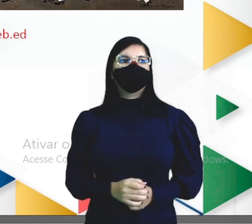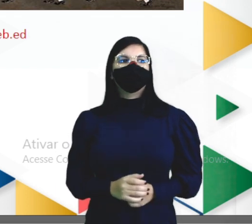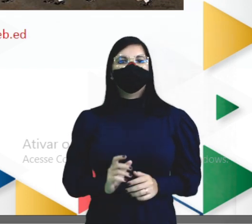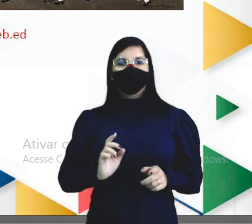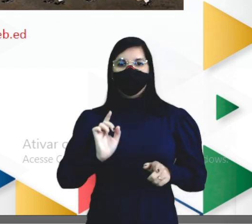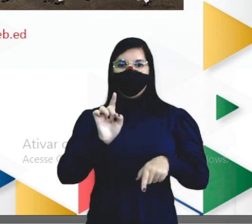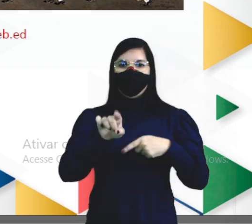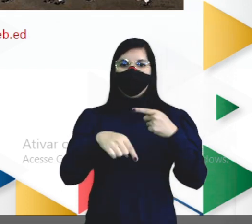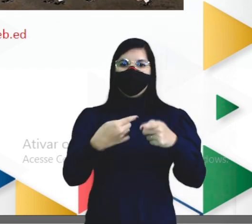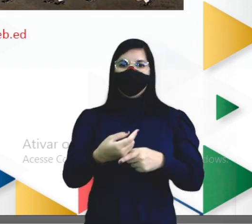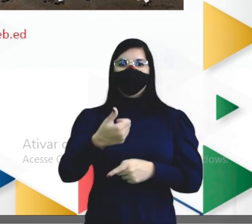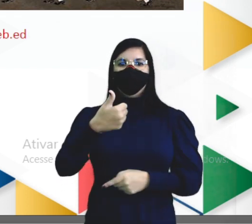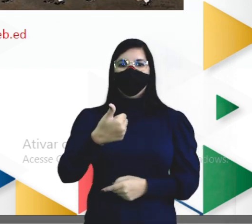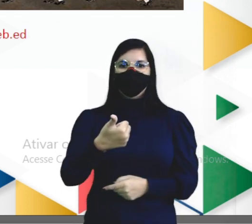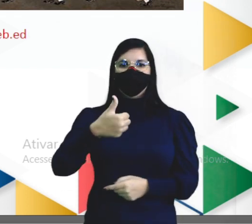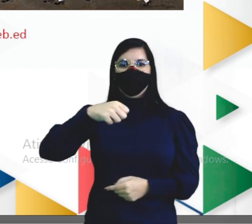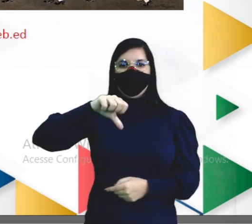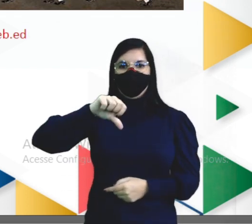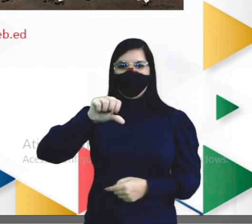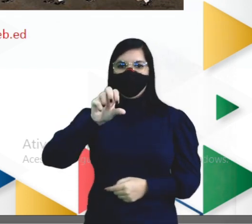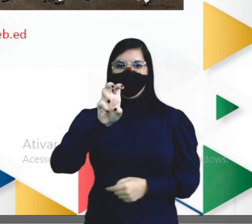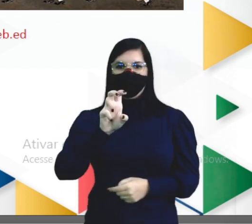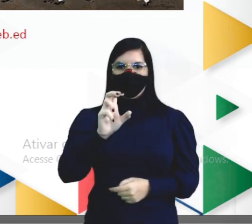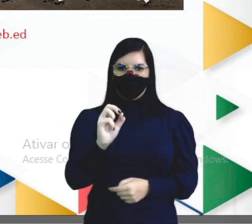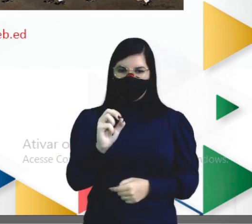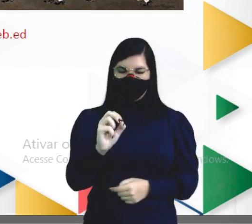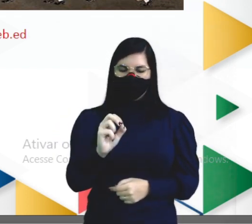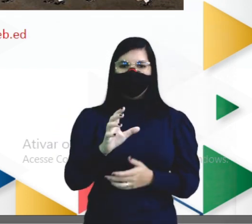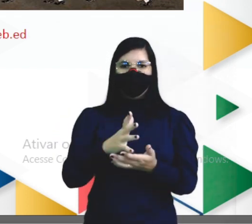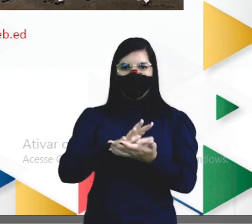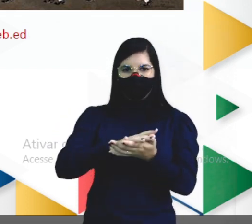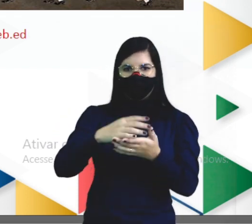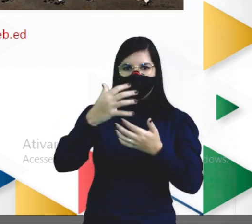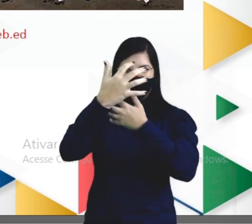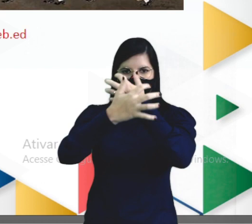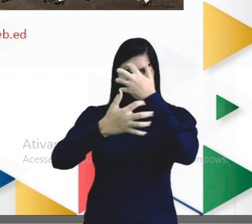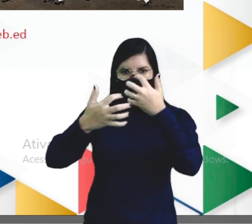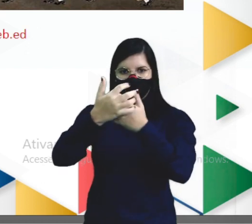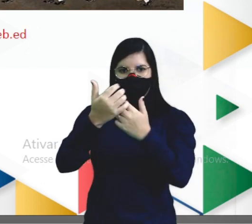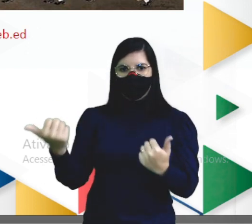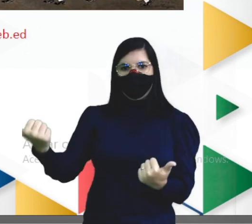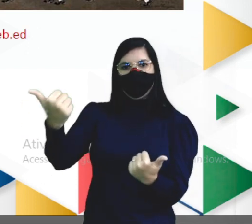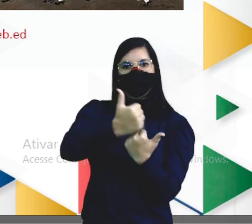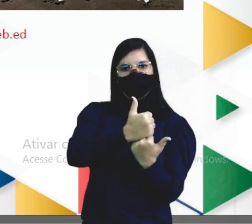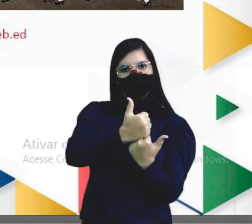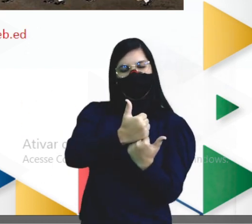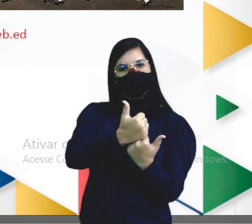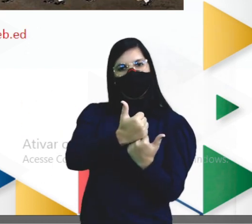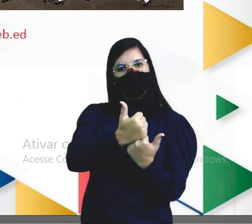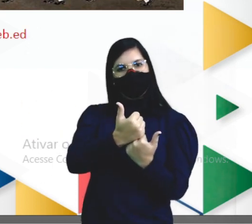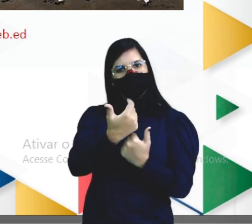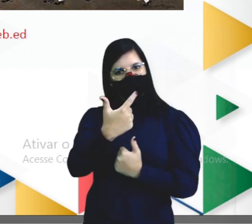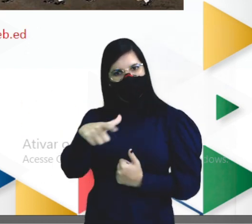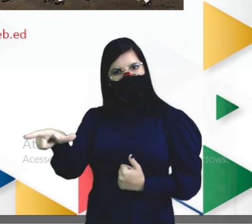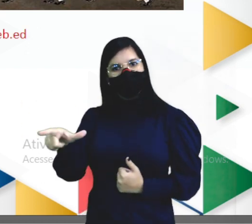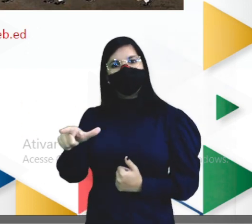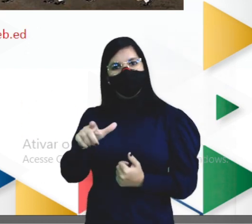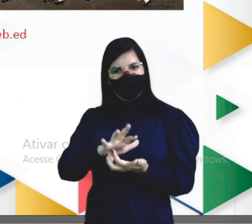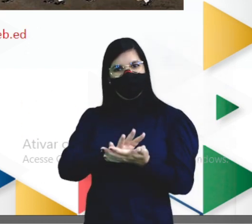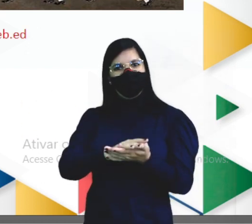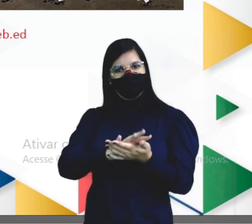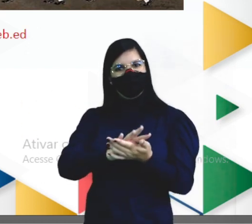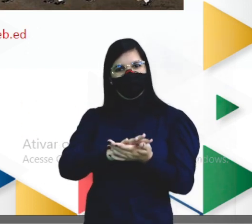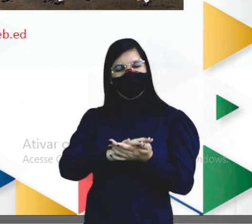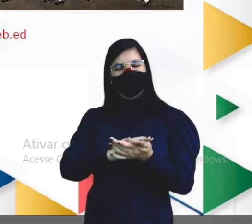A partir de 1950, o samba-canção foi substituído por um estilo mais percussivo de samba,